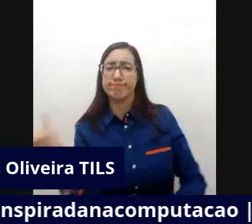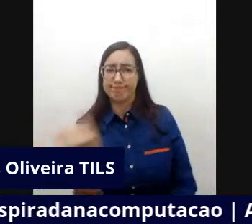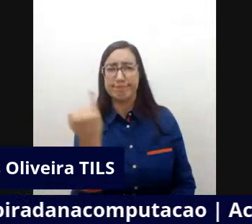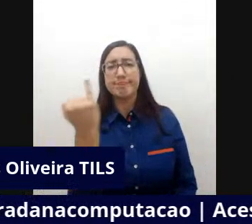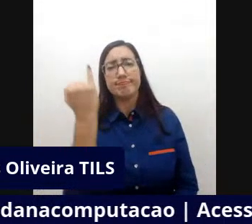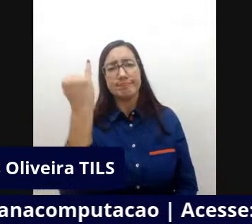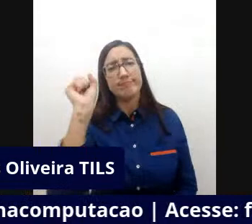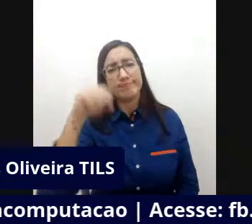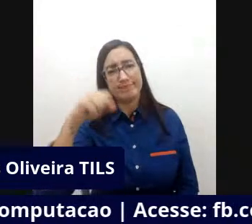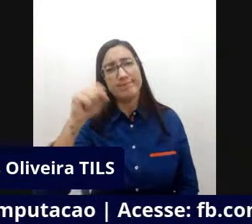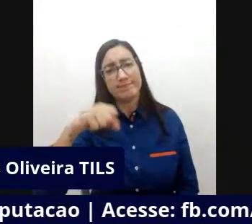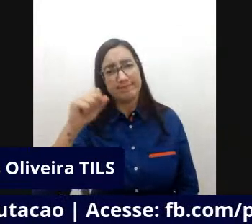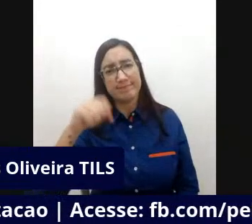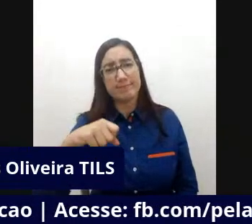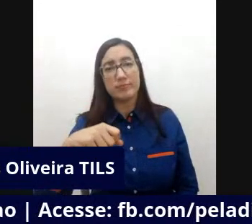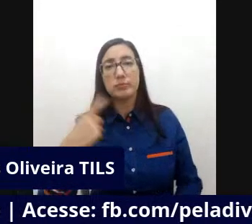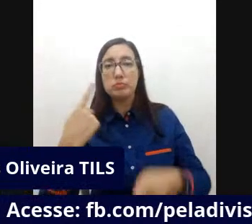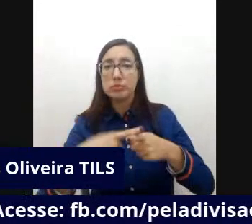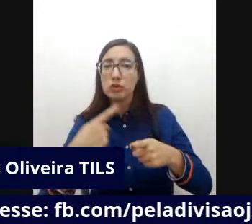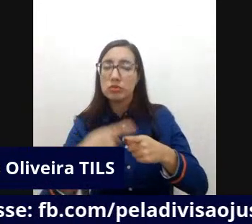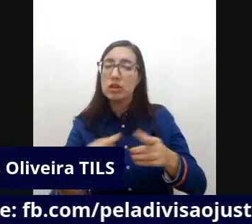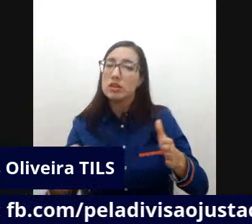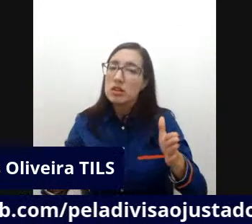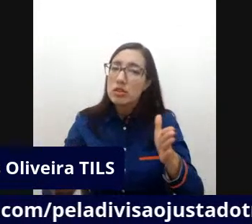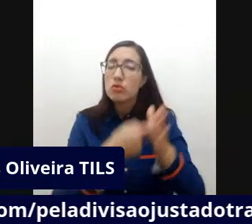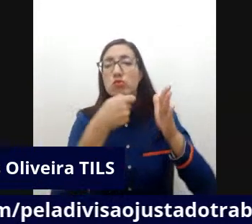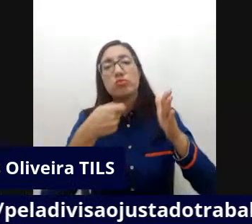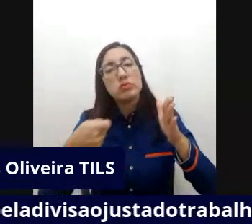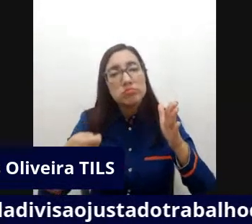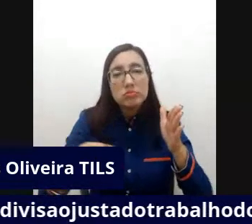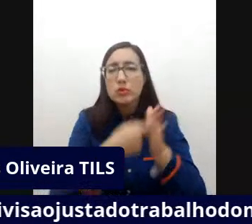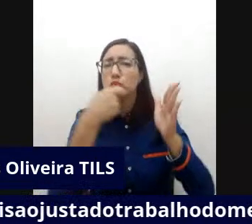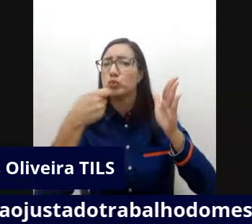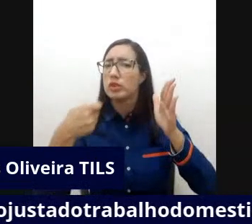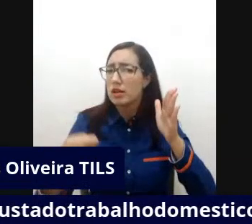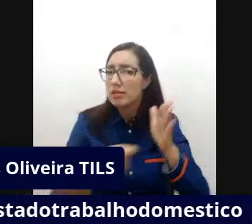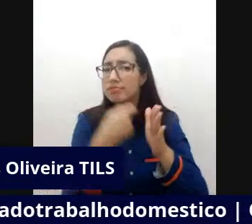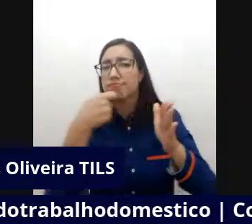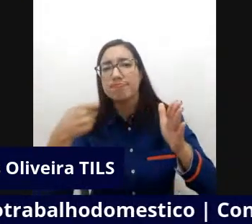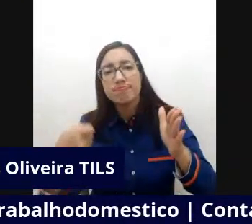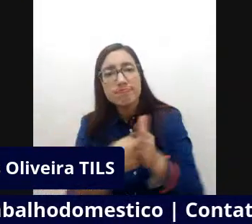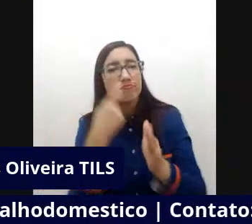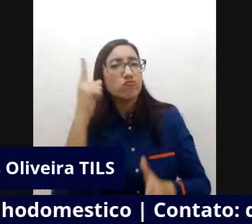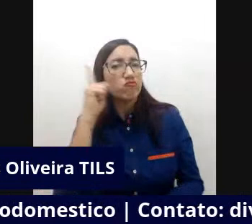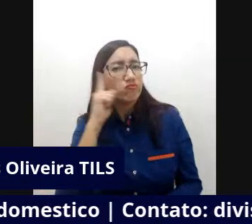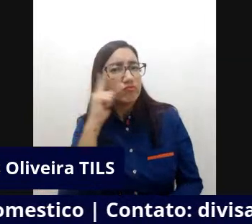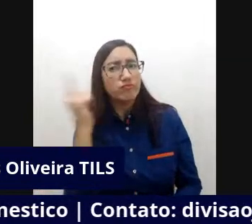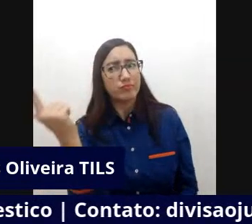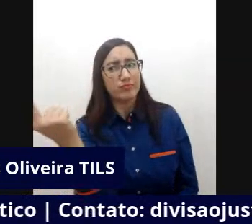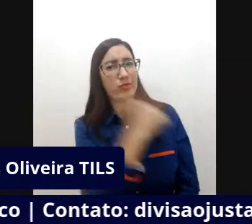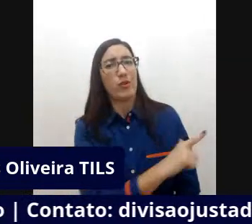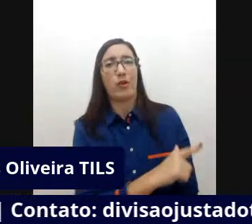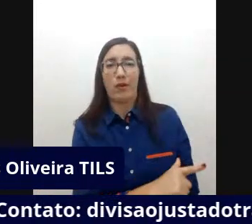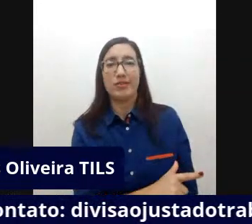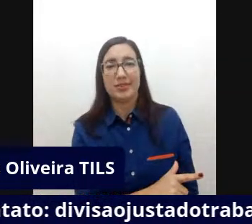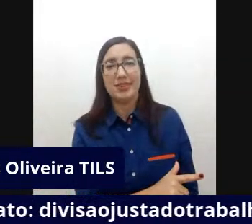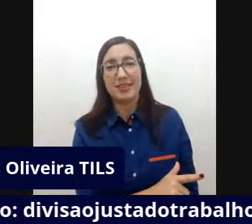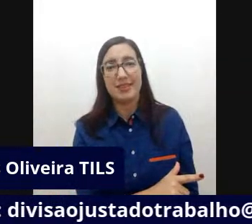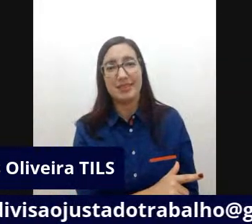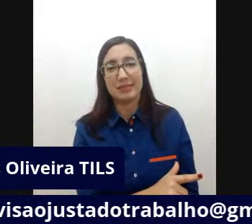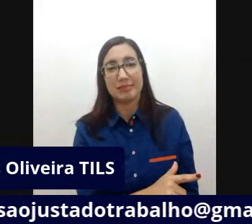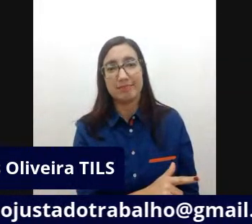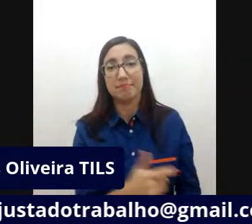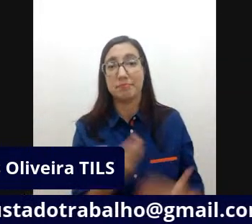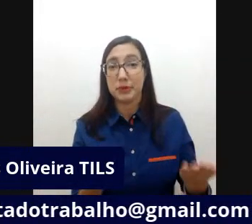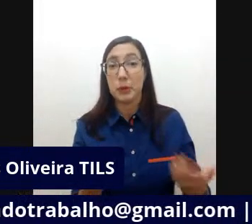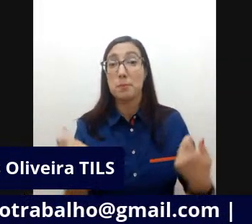água mole em pedra dura, tanto bate até que fura, né? Então, vai ser essa coisa constante, né? Essas campanhas